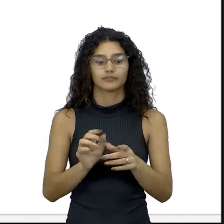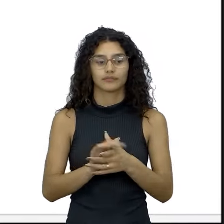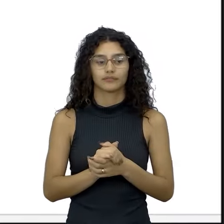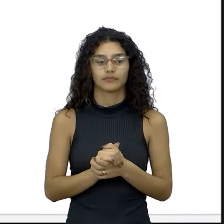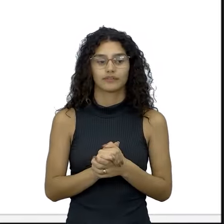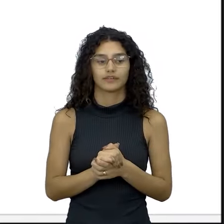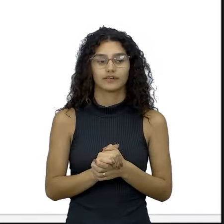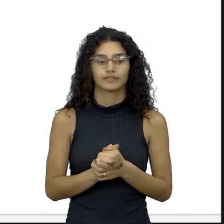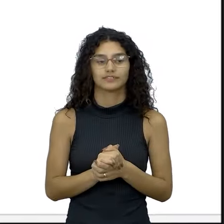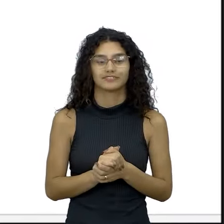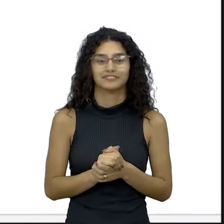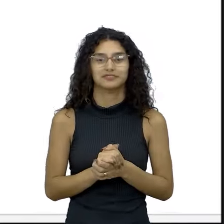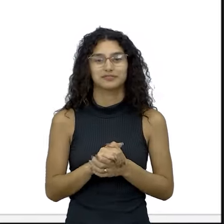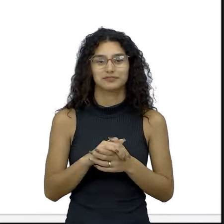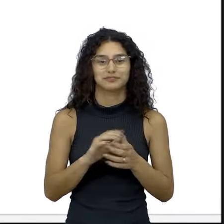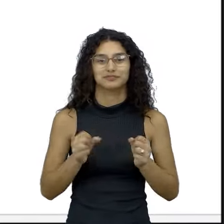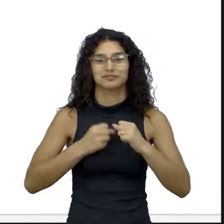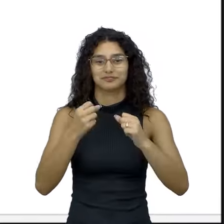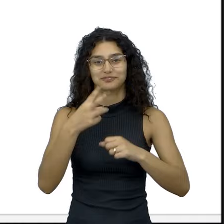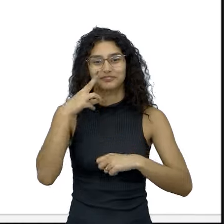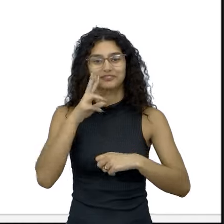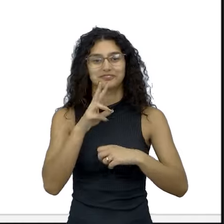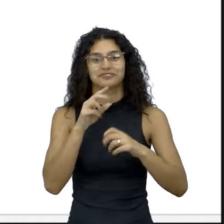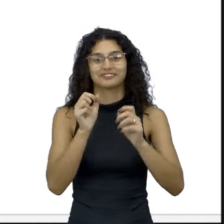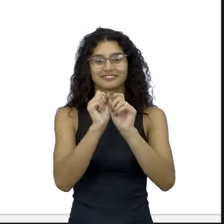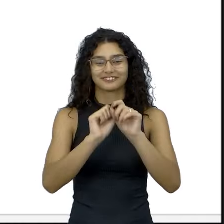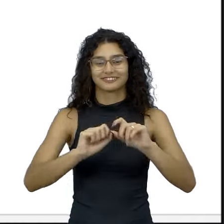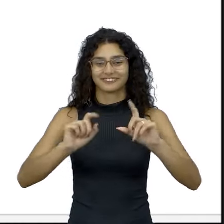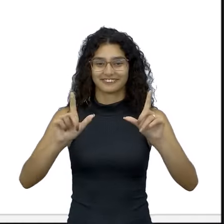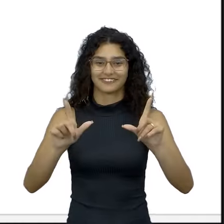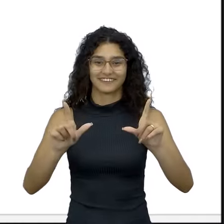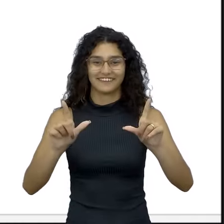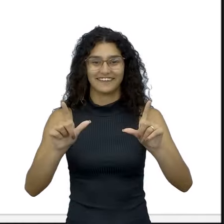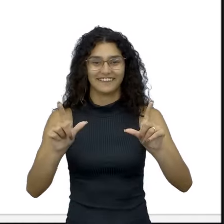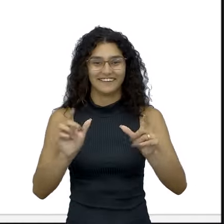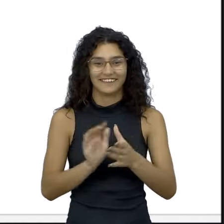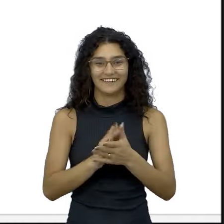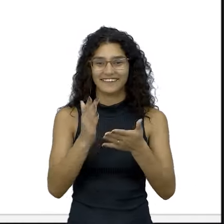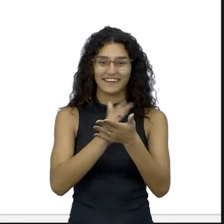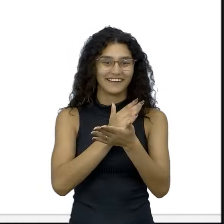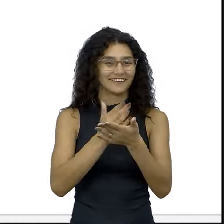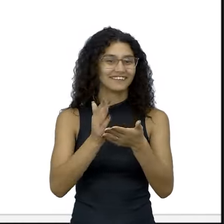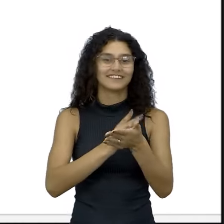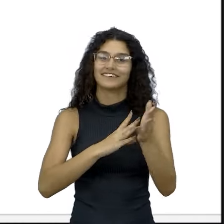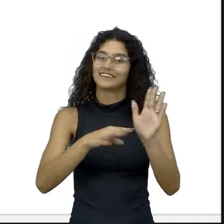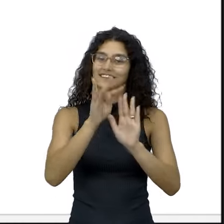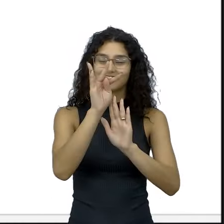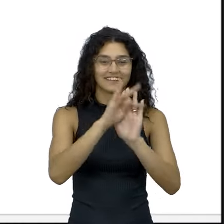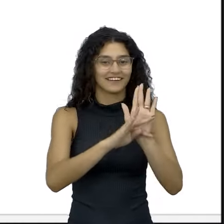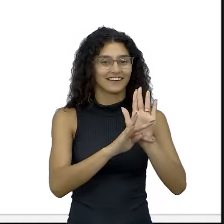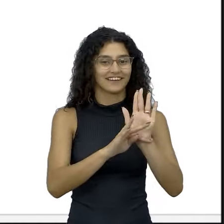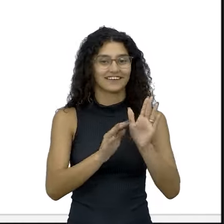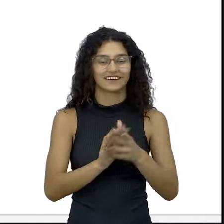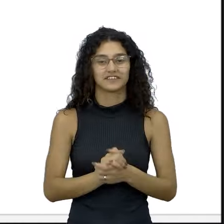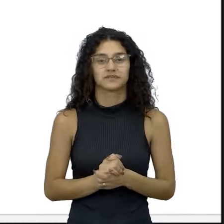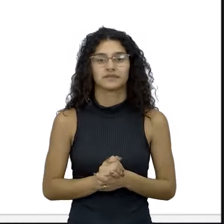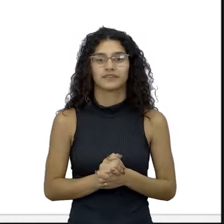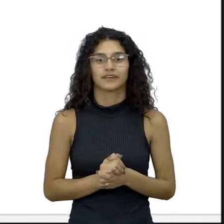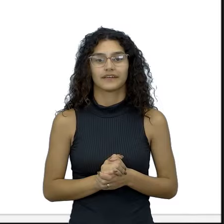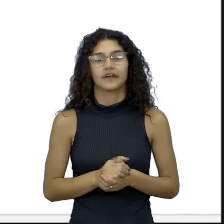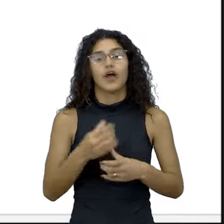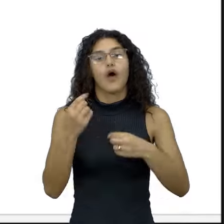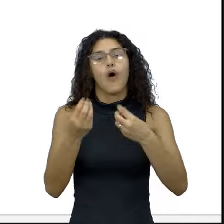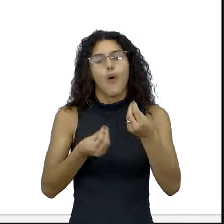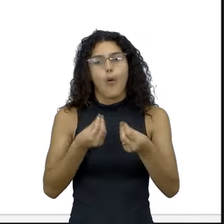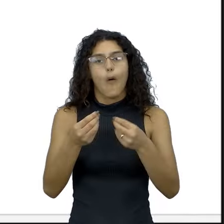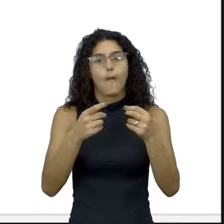No quadro, eles podem ver na tela os seguintes tópicos, A divisão do texto, onde os estudantes